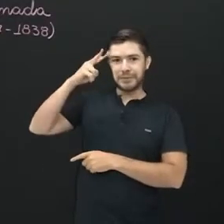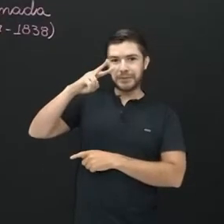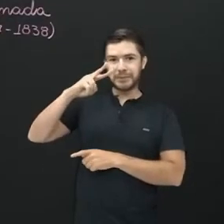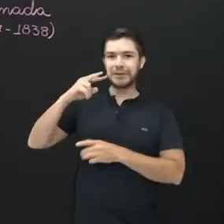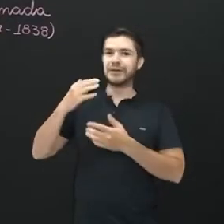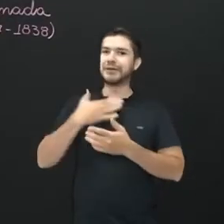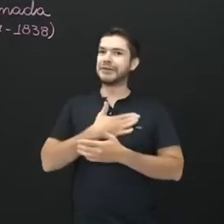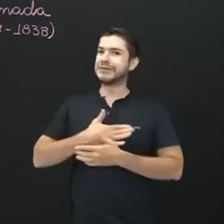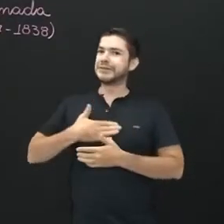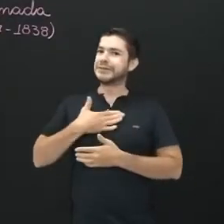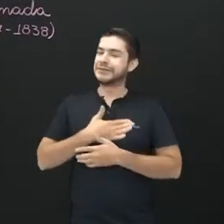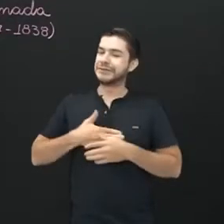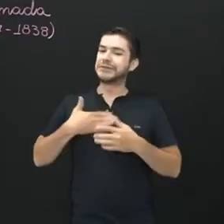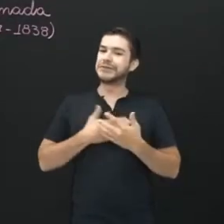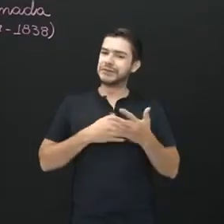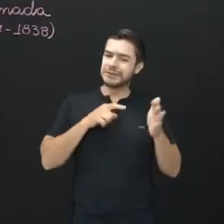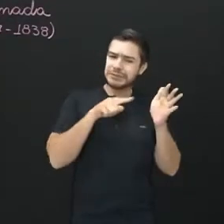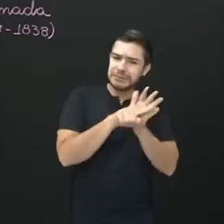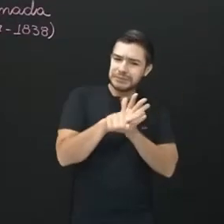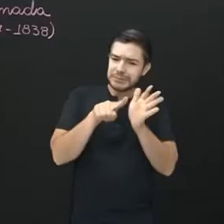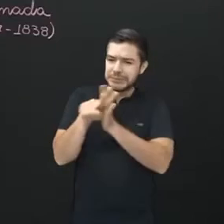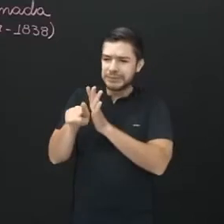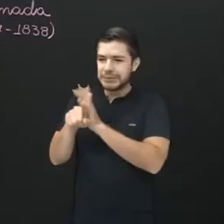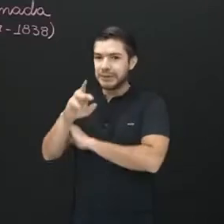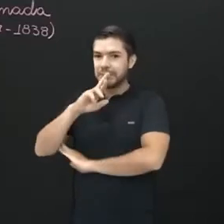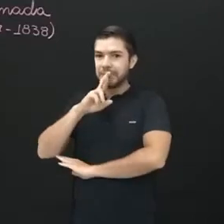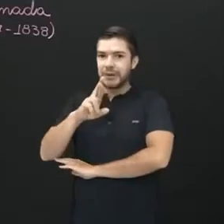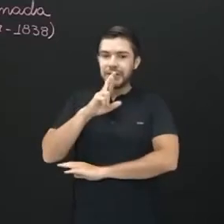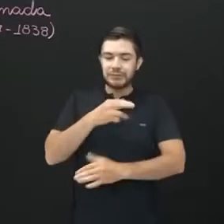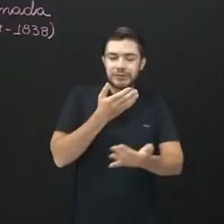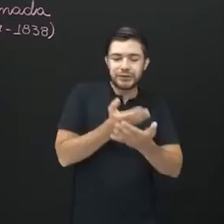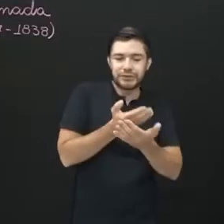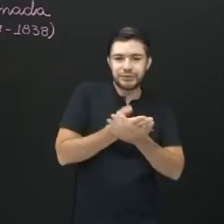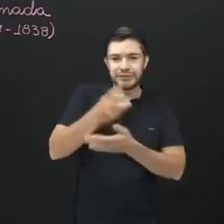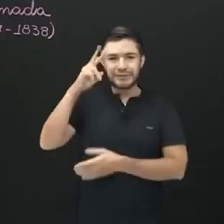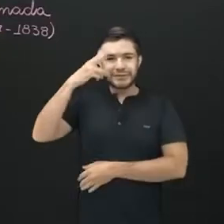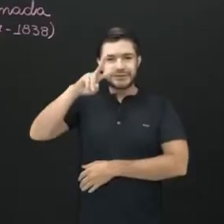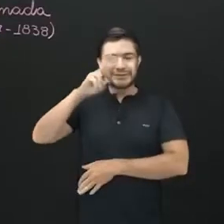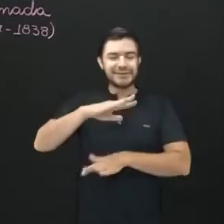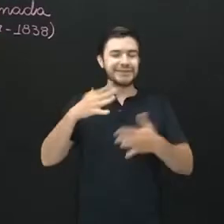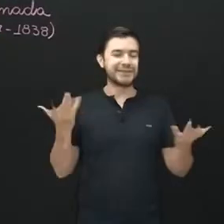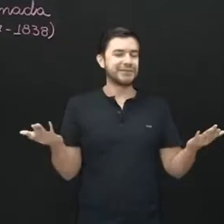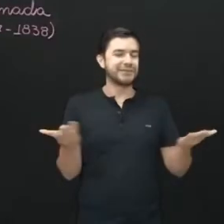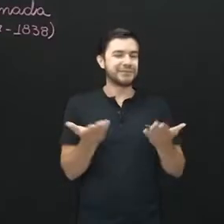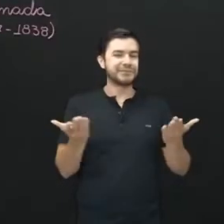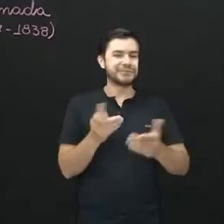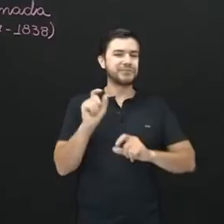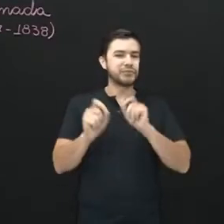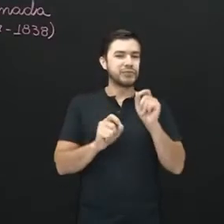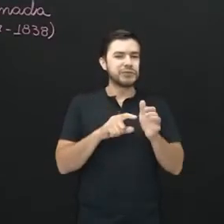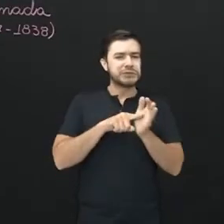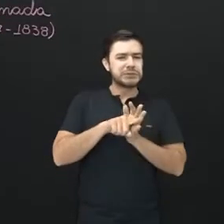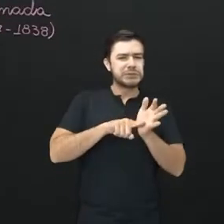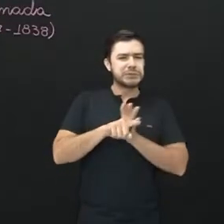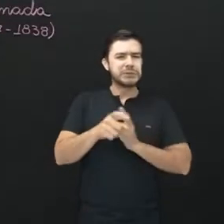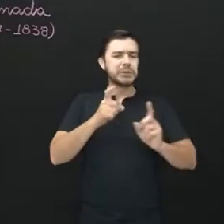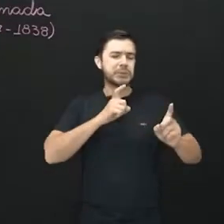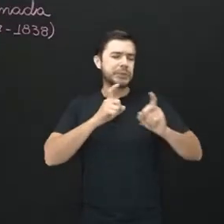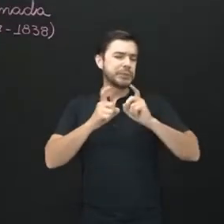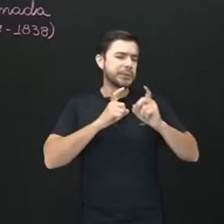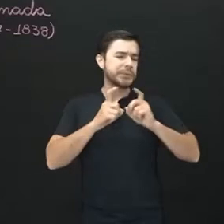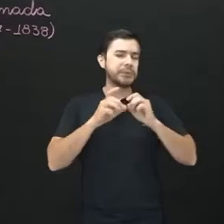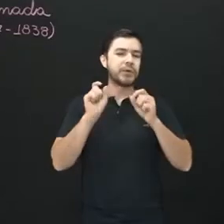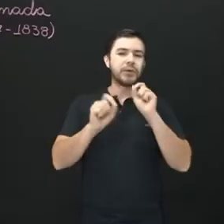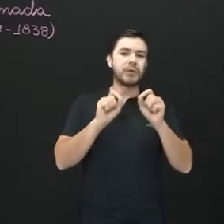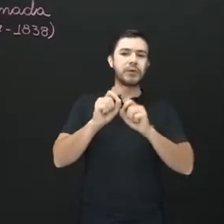significa? Que a gente gosta de questões para responder por meio do estudo da história. Hoje a gente vai trazer um questionamento, uma discussão